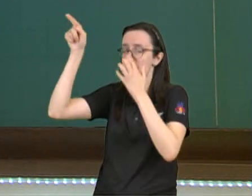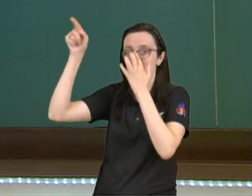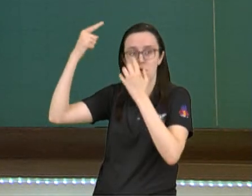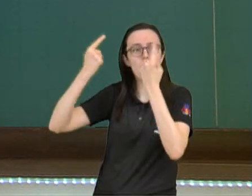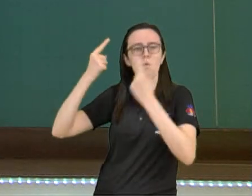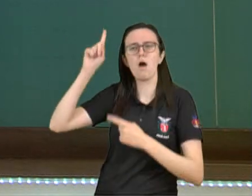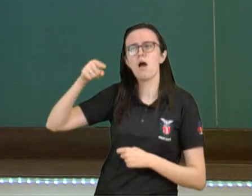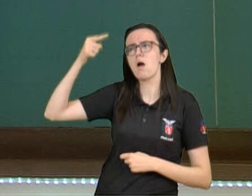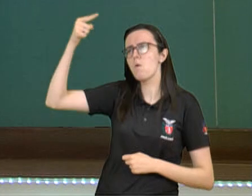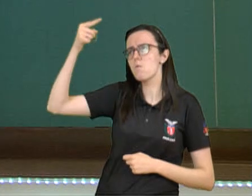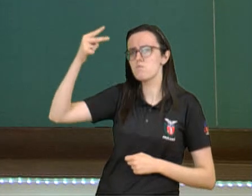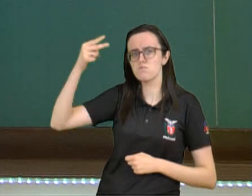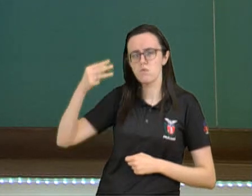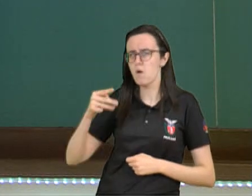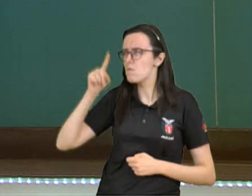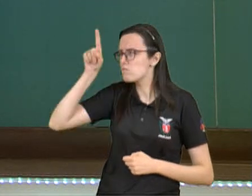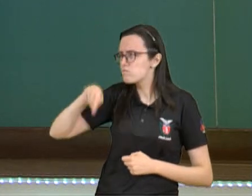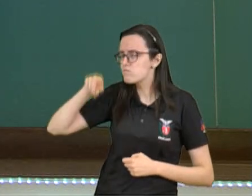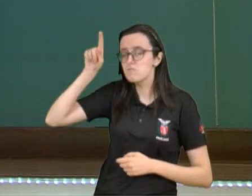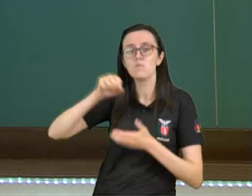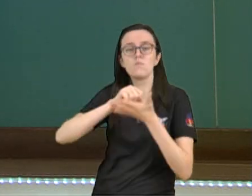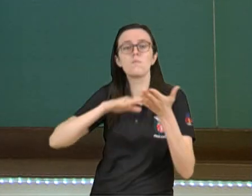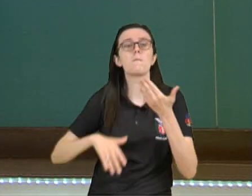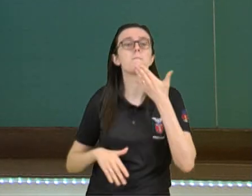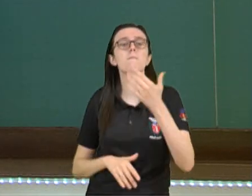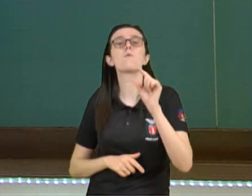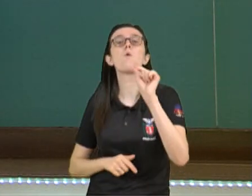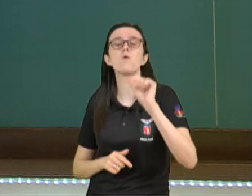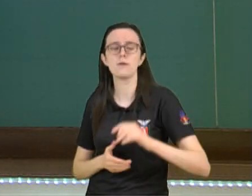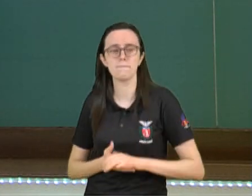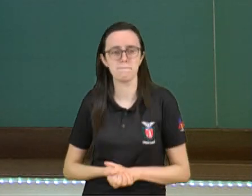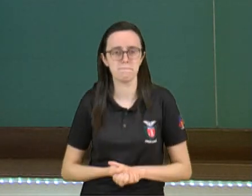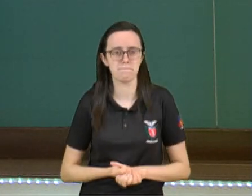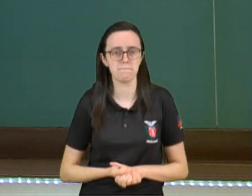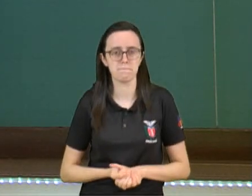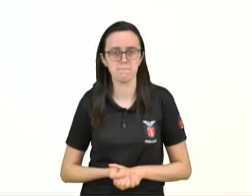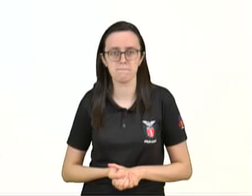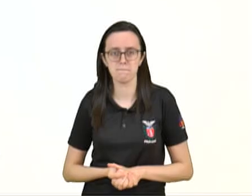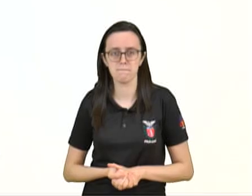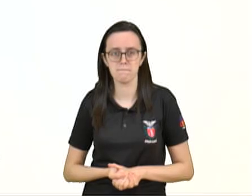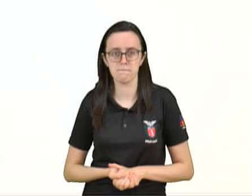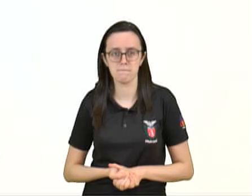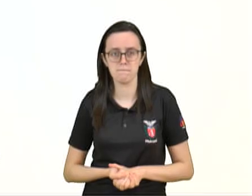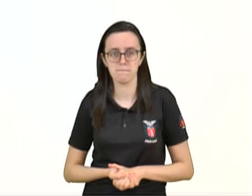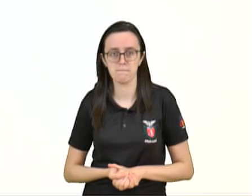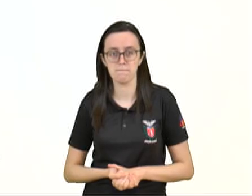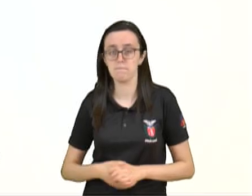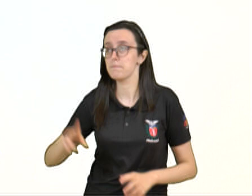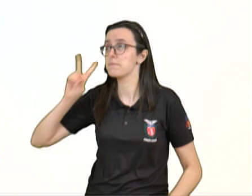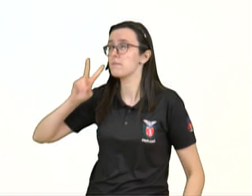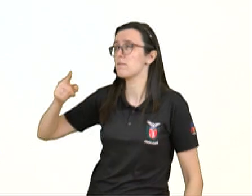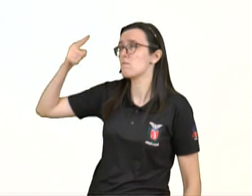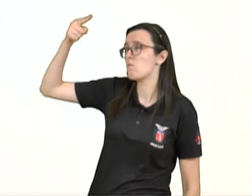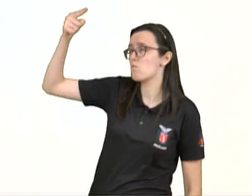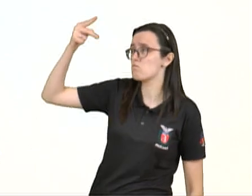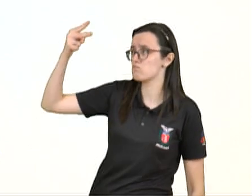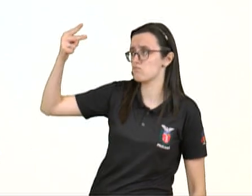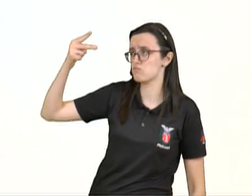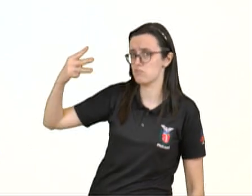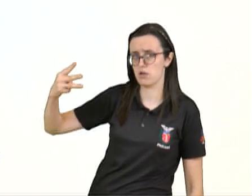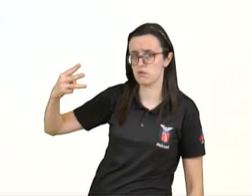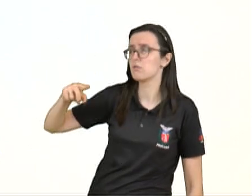quais são essas informações. E o que o exercício pede? As descrições no tópico 1, 2 e